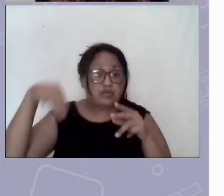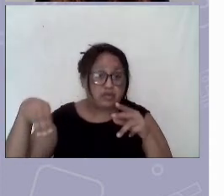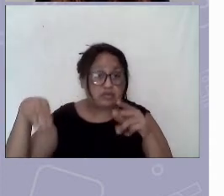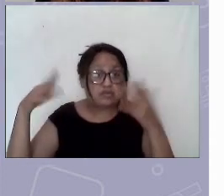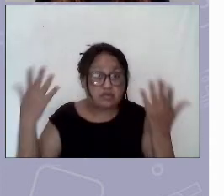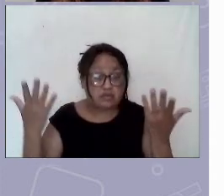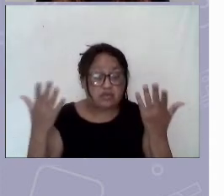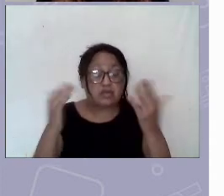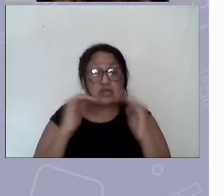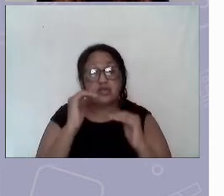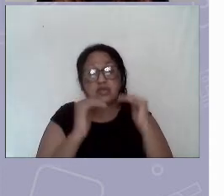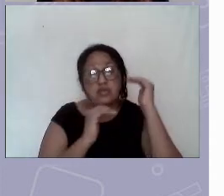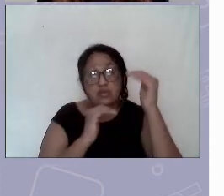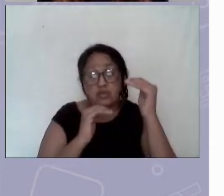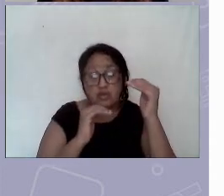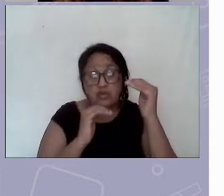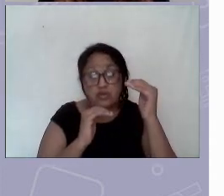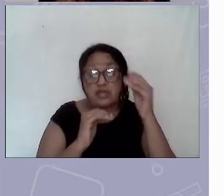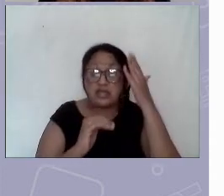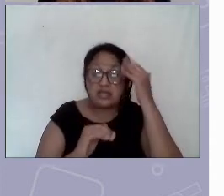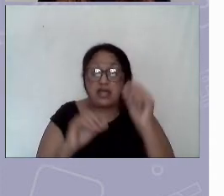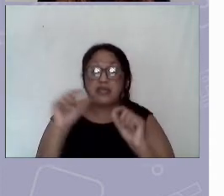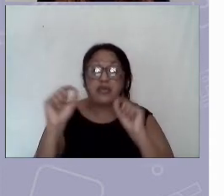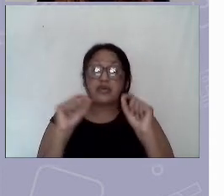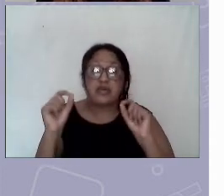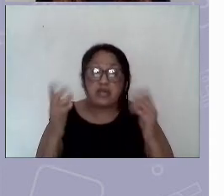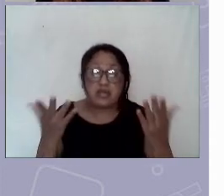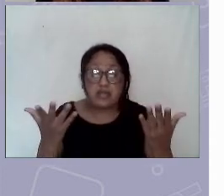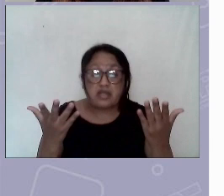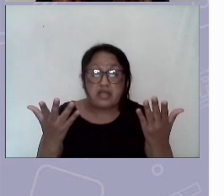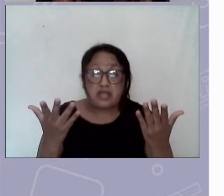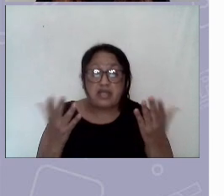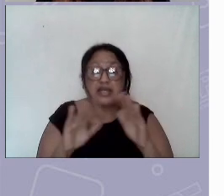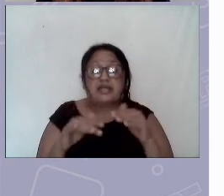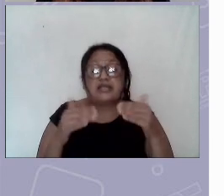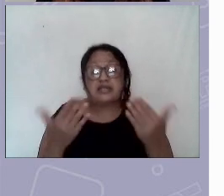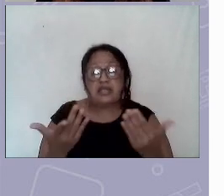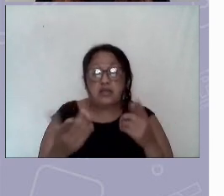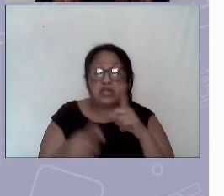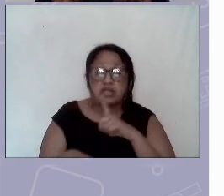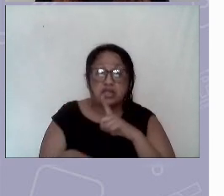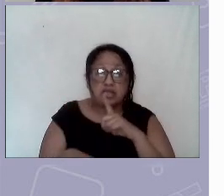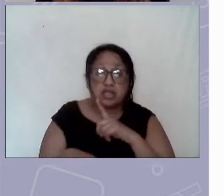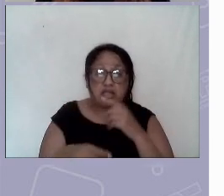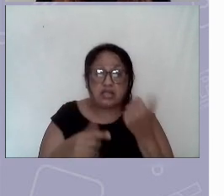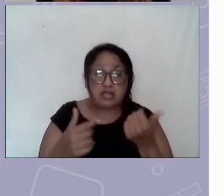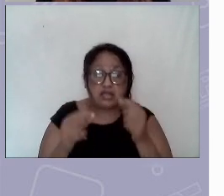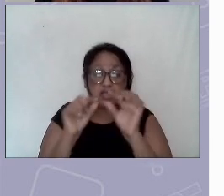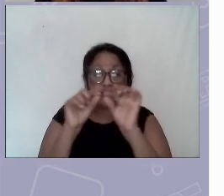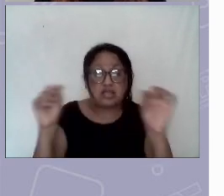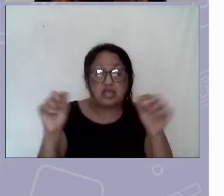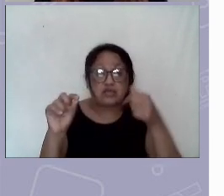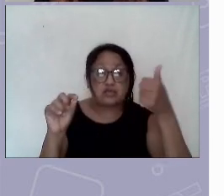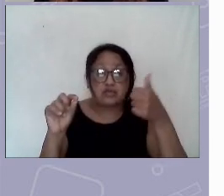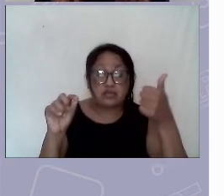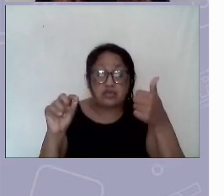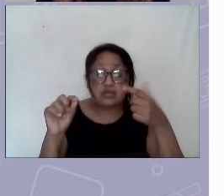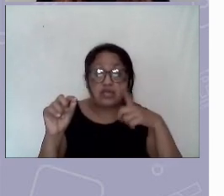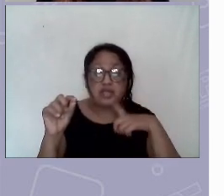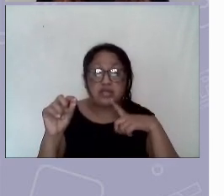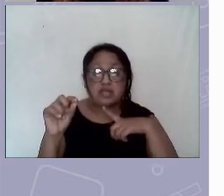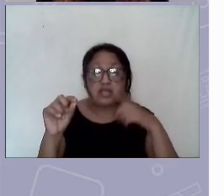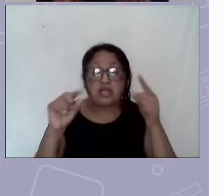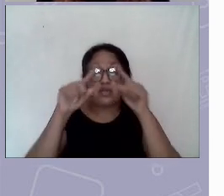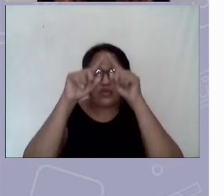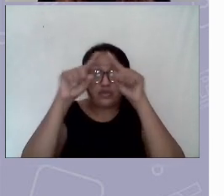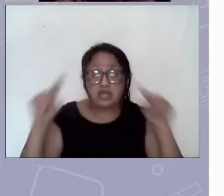as trajetórias sabe-se que então a gente tem trajeto 1 consiste em um triângulo